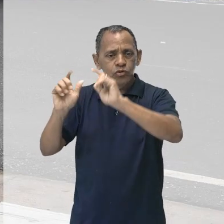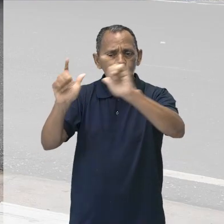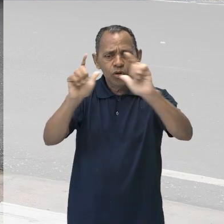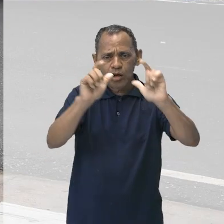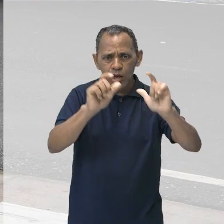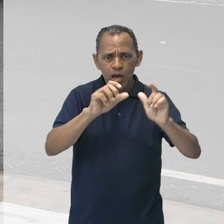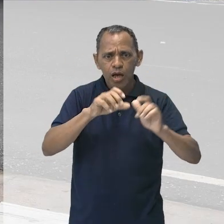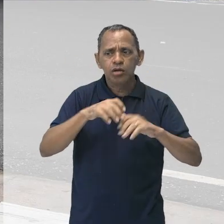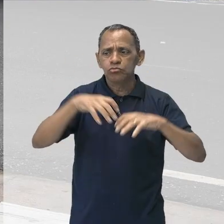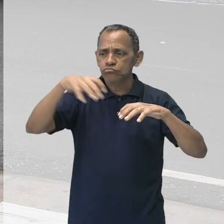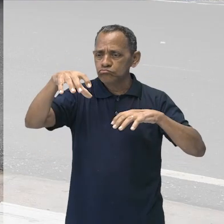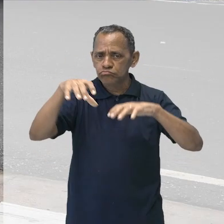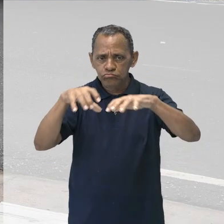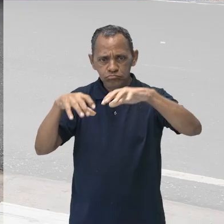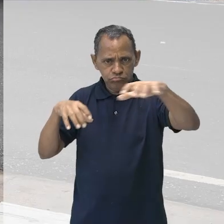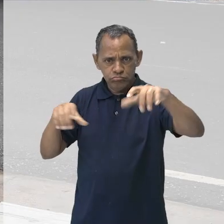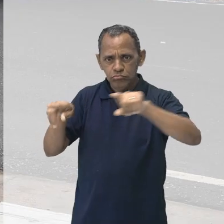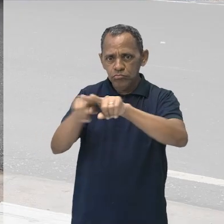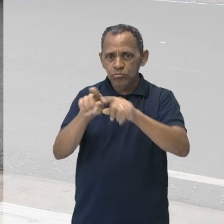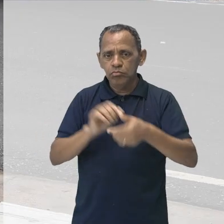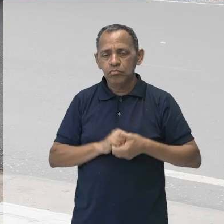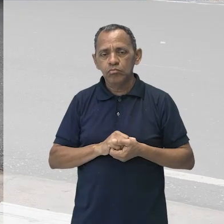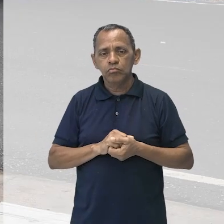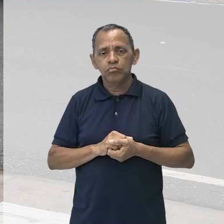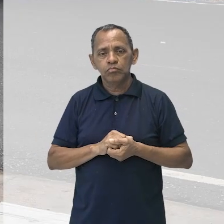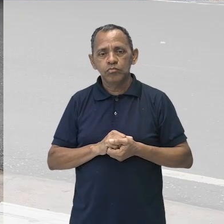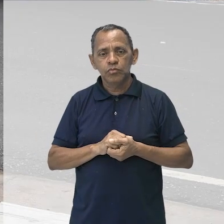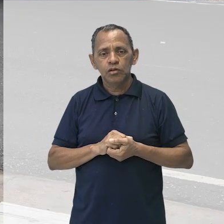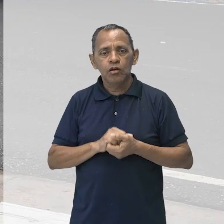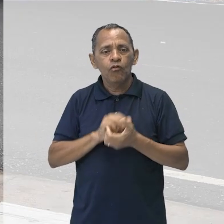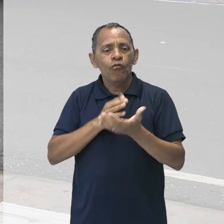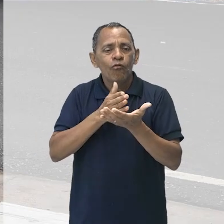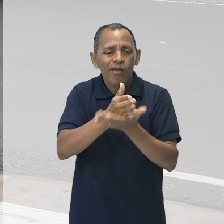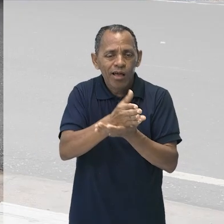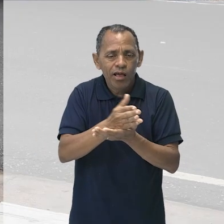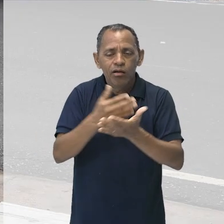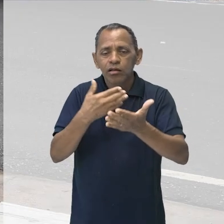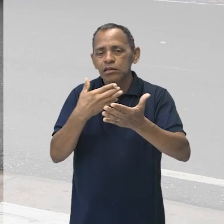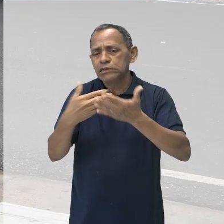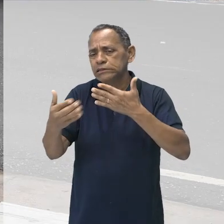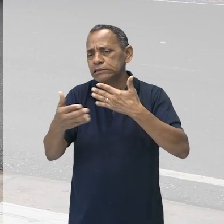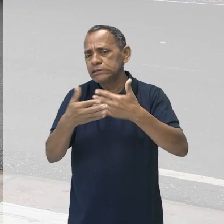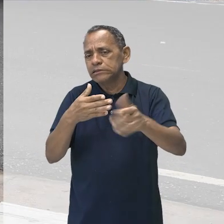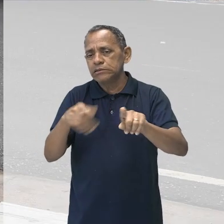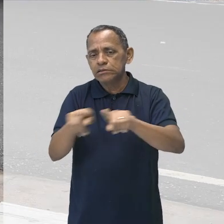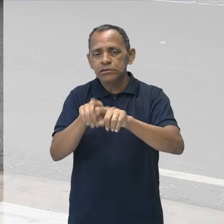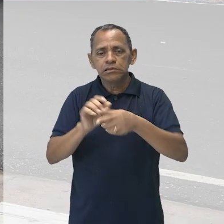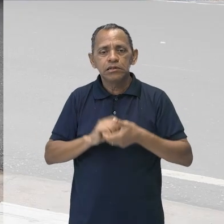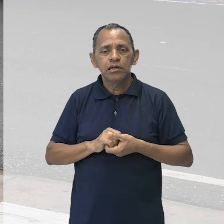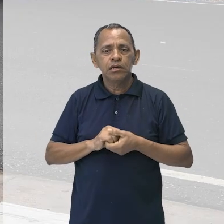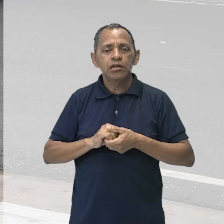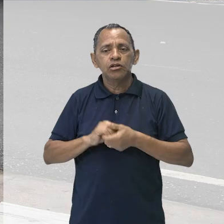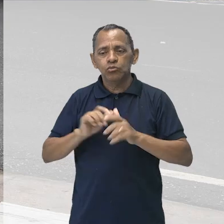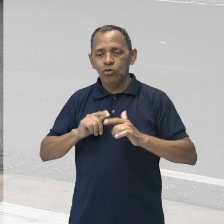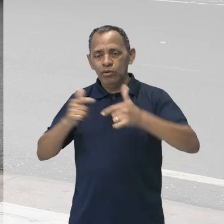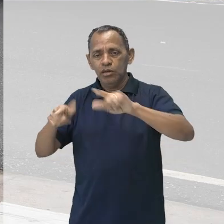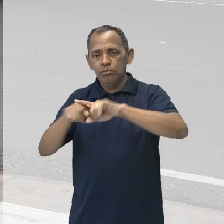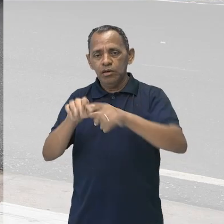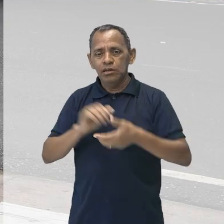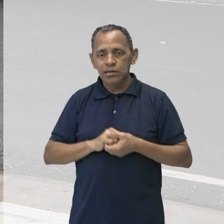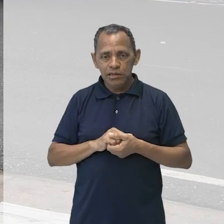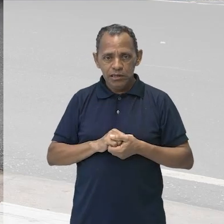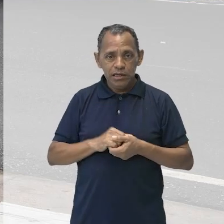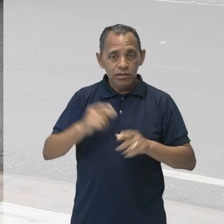cultura punk e outras, independentemente de qualquer movimento. No movimento hip hop, o grafite